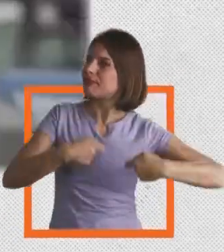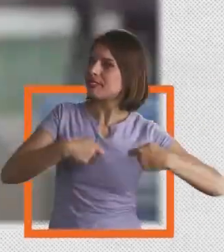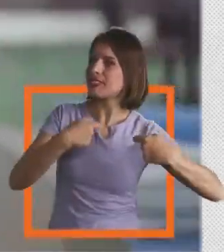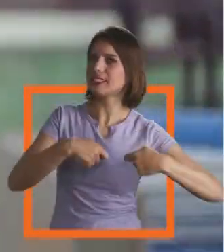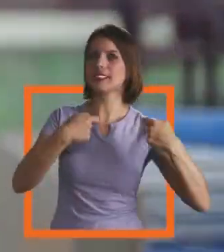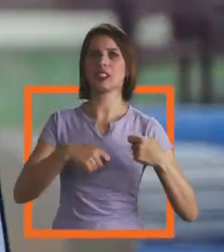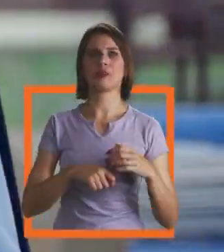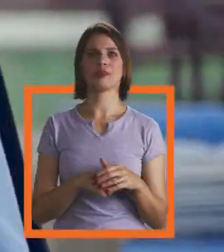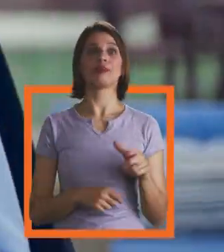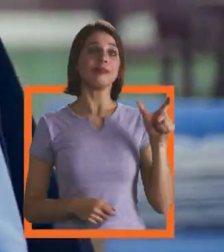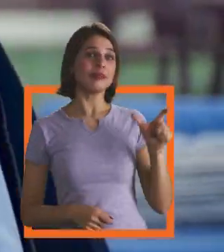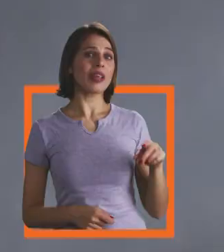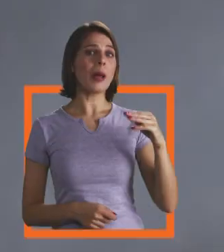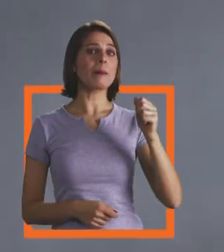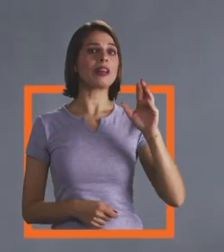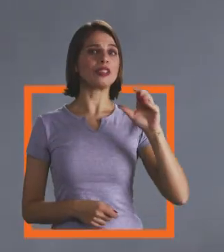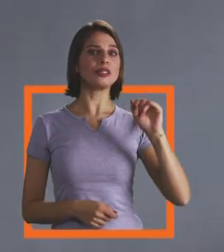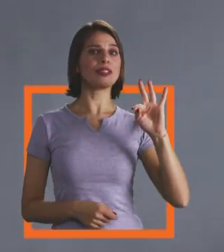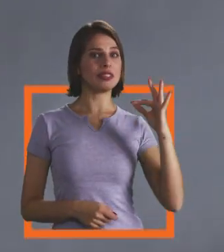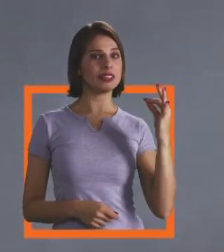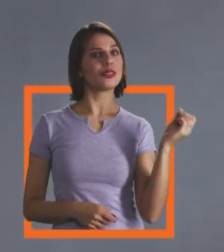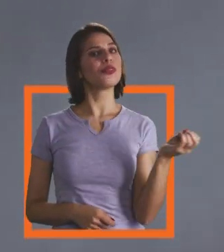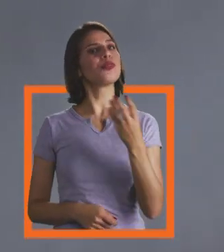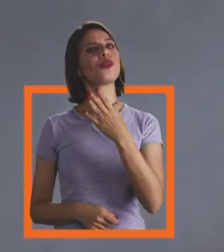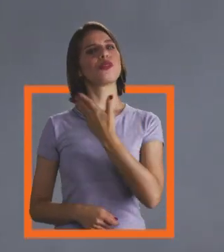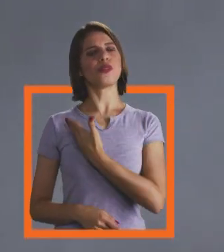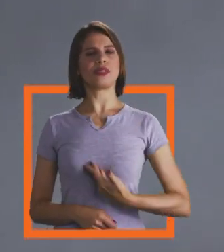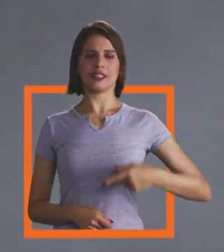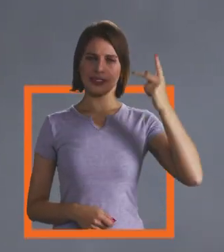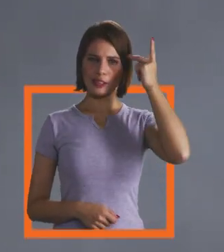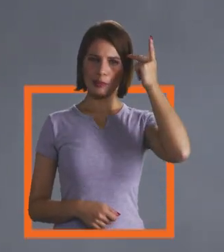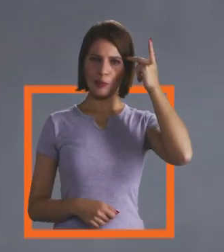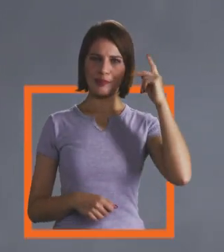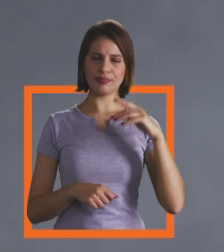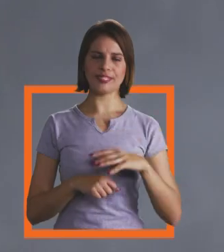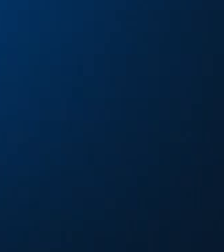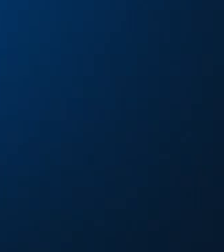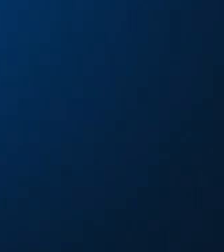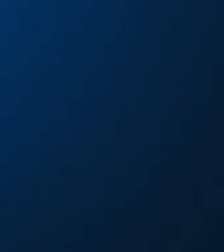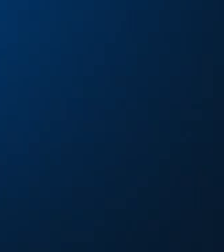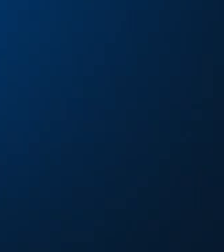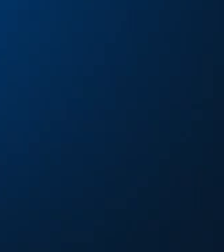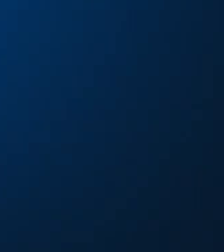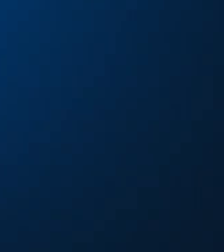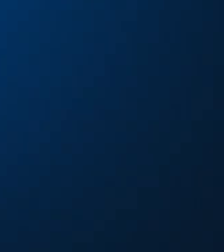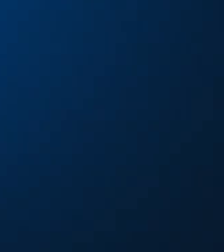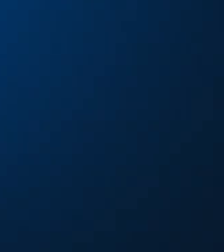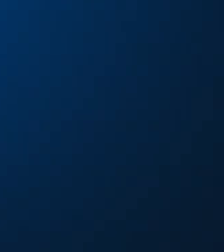mudanças que São Paulo precisa. Sou Márcio França, o novo governador de São Paulo.